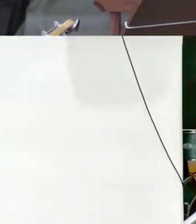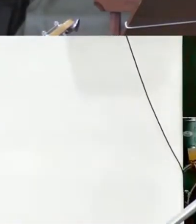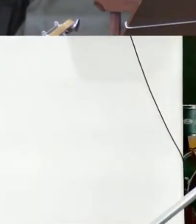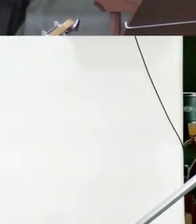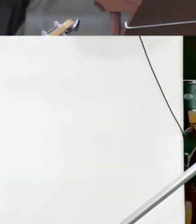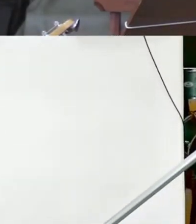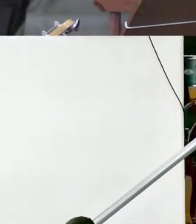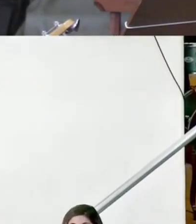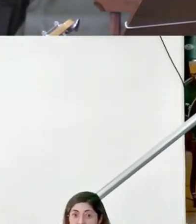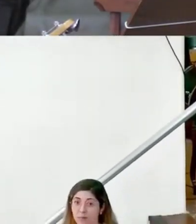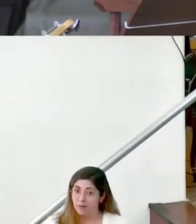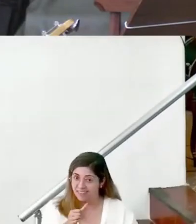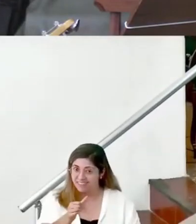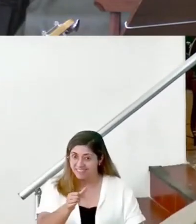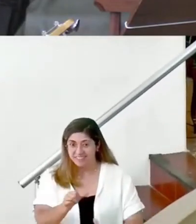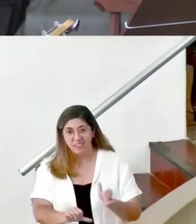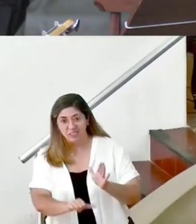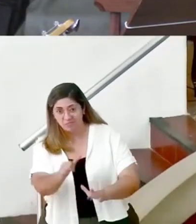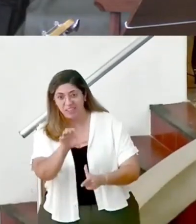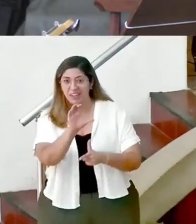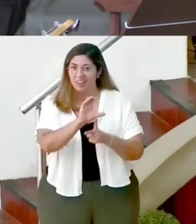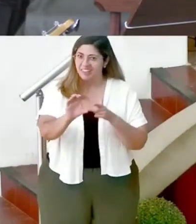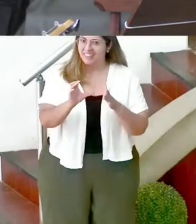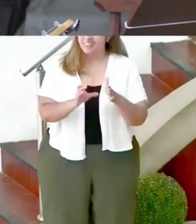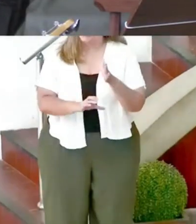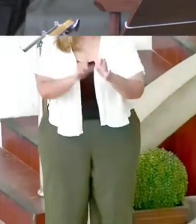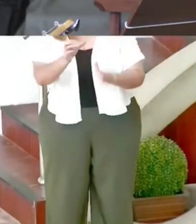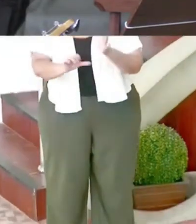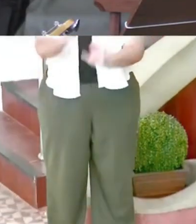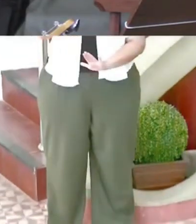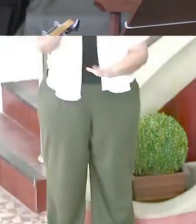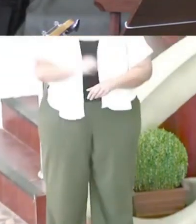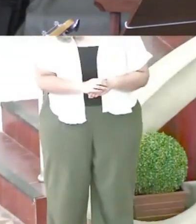aos Coríntios, capítulo 1, versículos